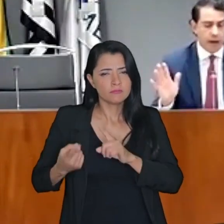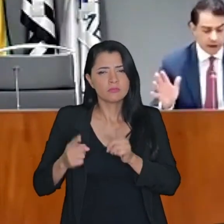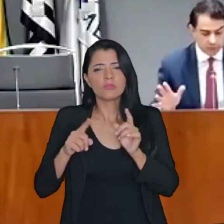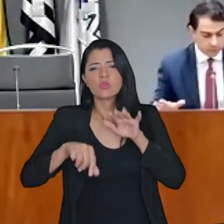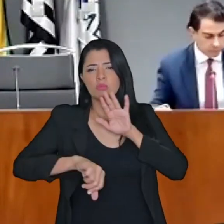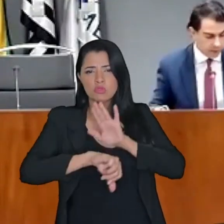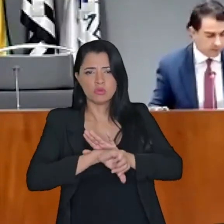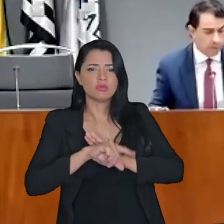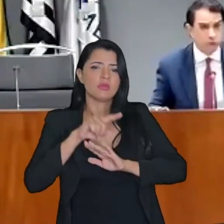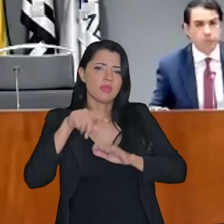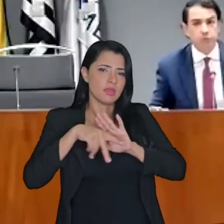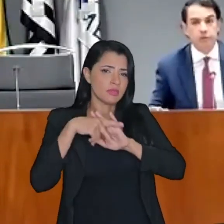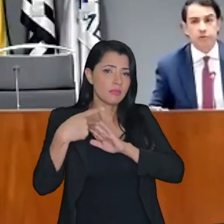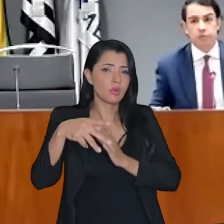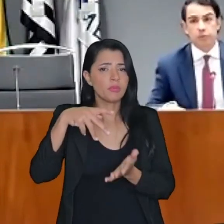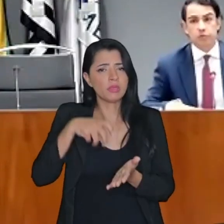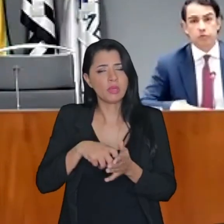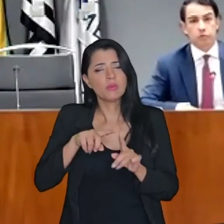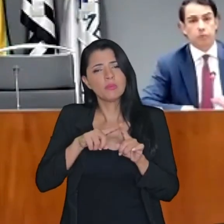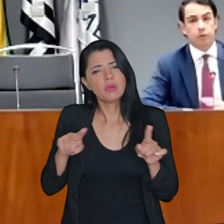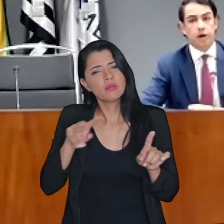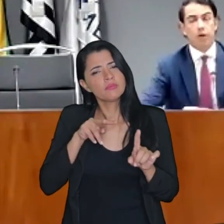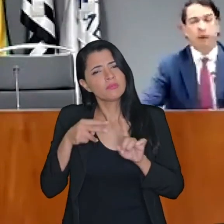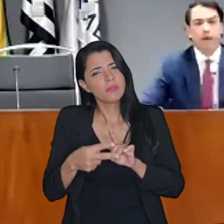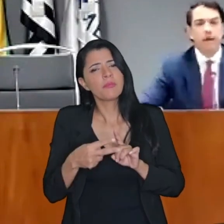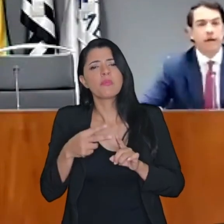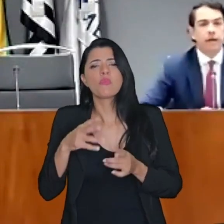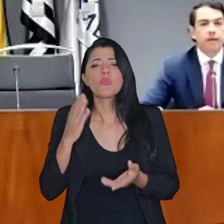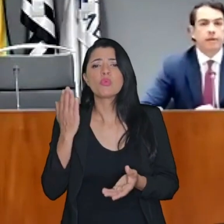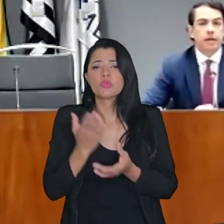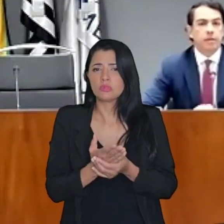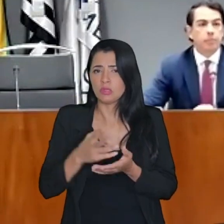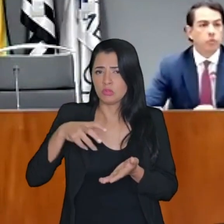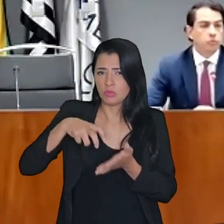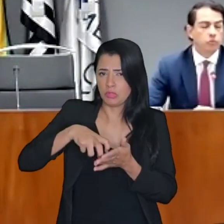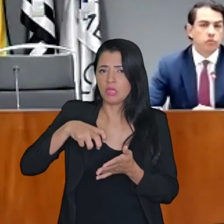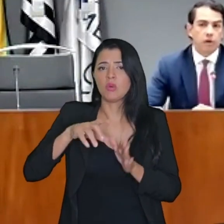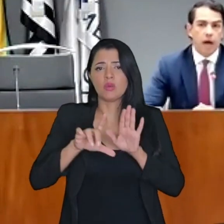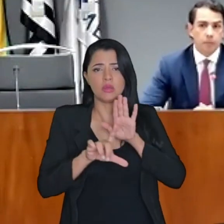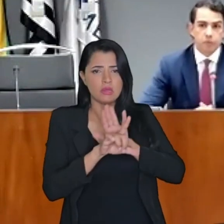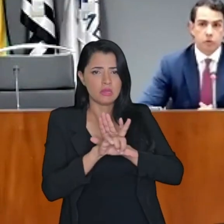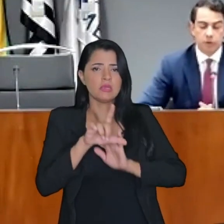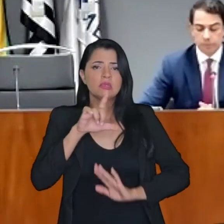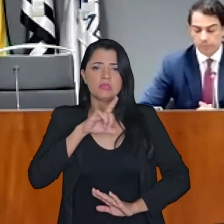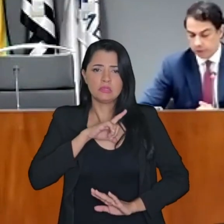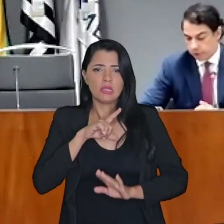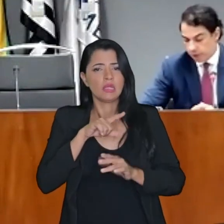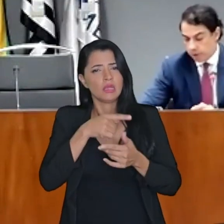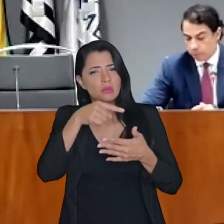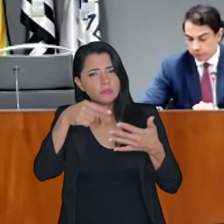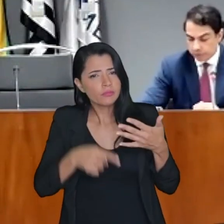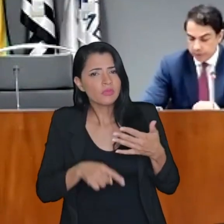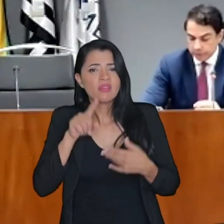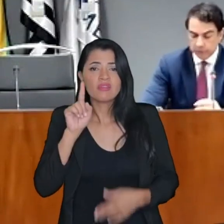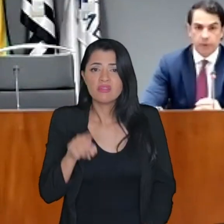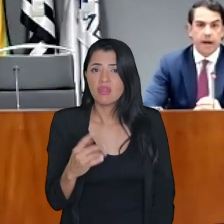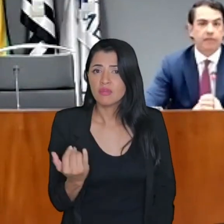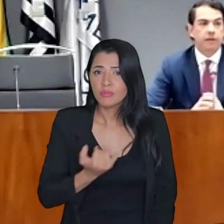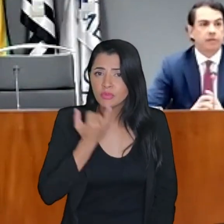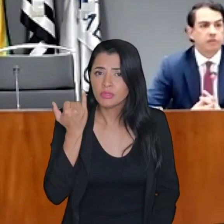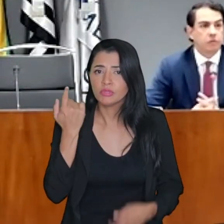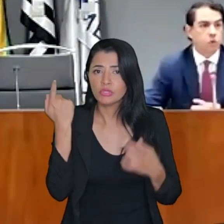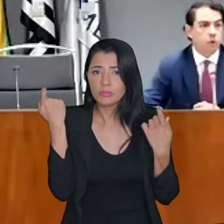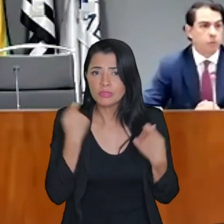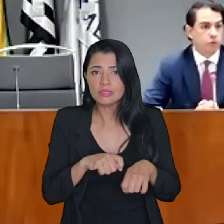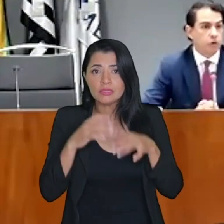aspectos penais, mas também do ponto de vista processual penal, a lei tem pontos absolutamente importantes que